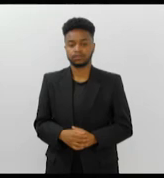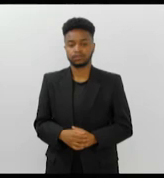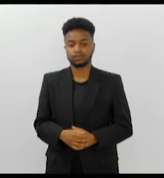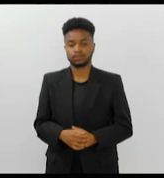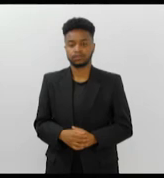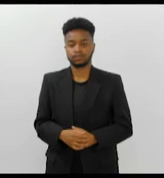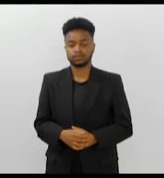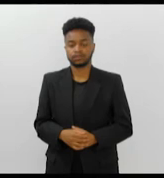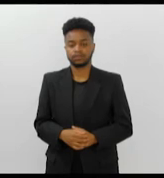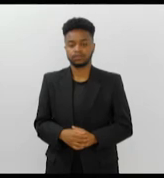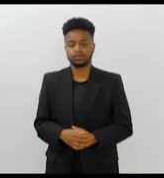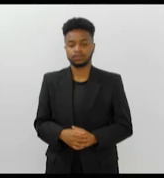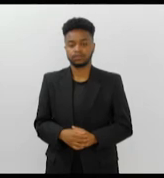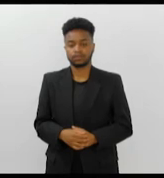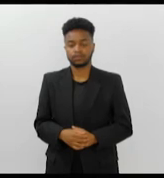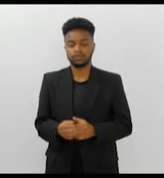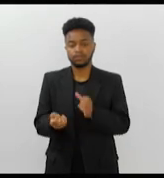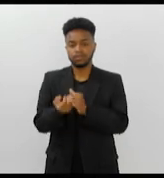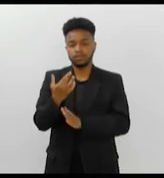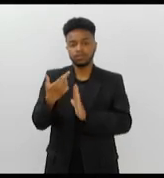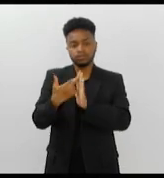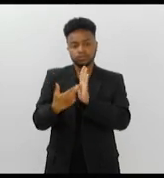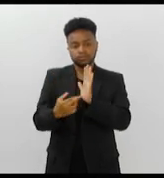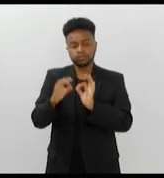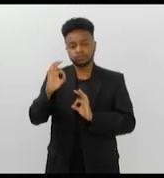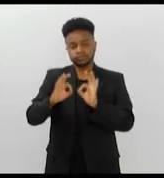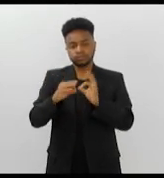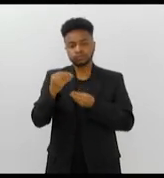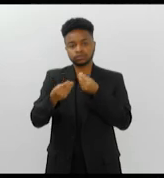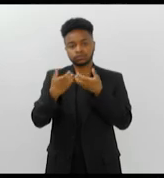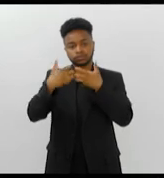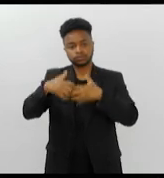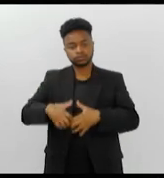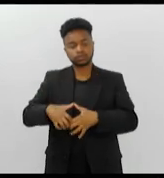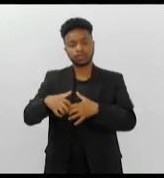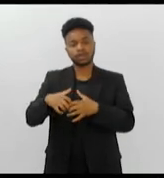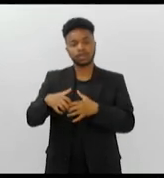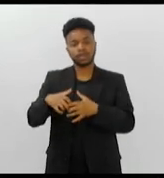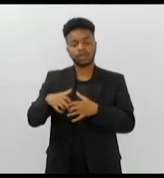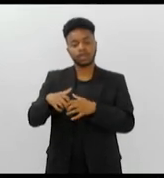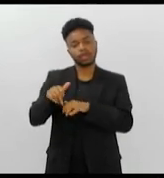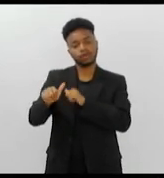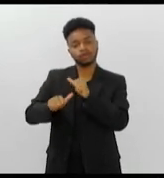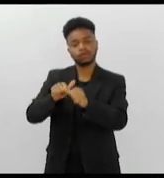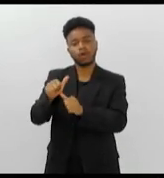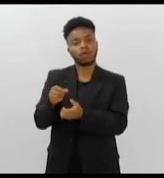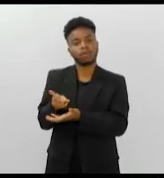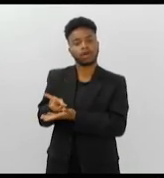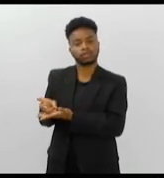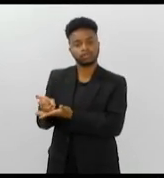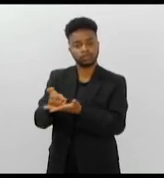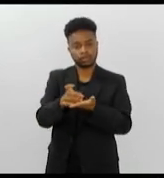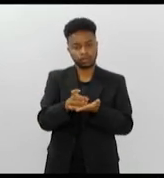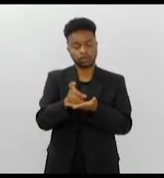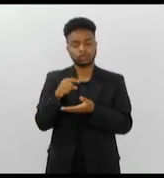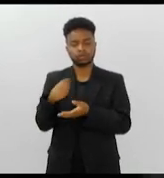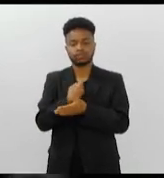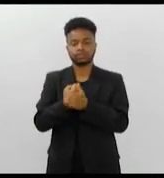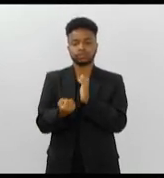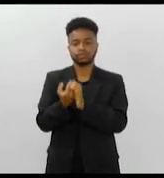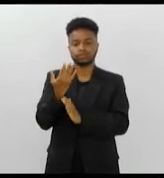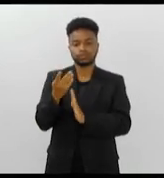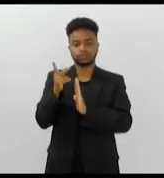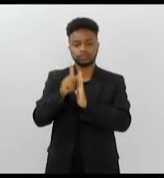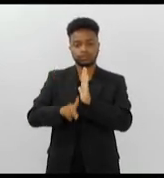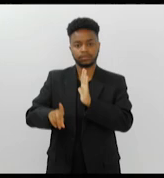regulamentando a reforma tributária nós fizemos um projeto de